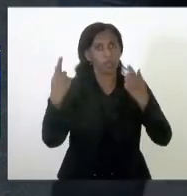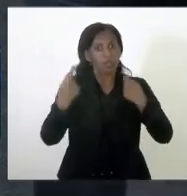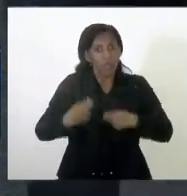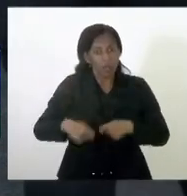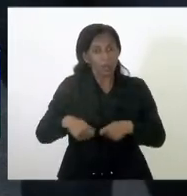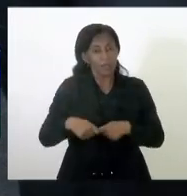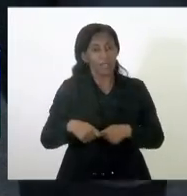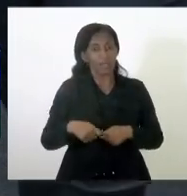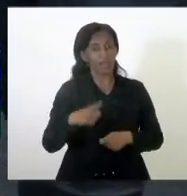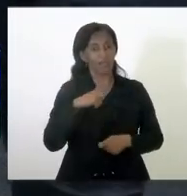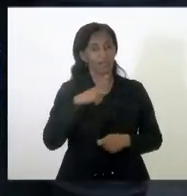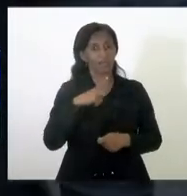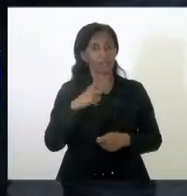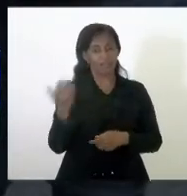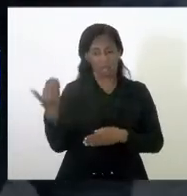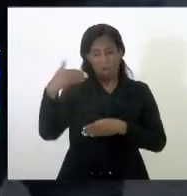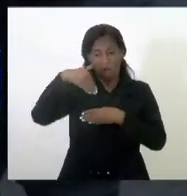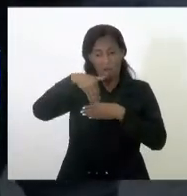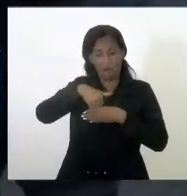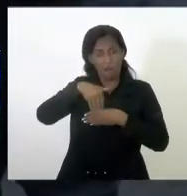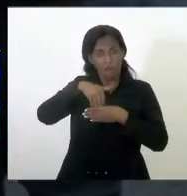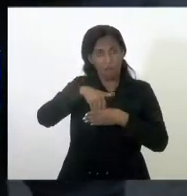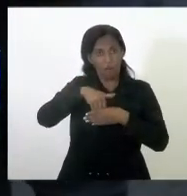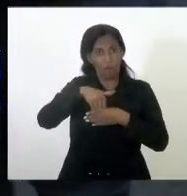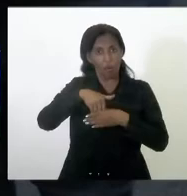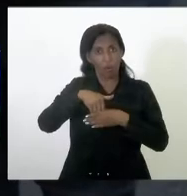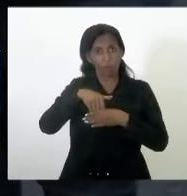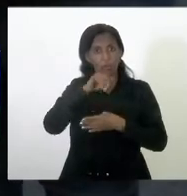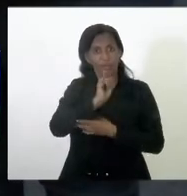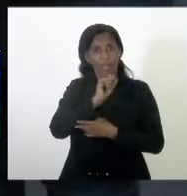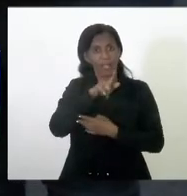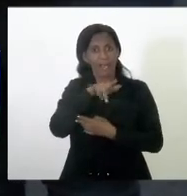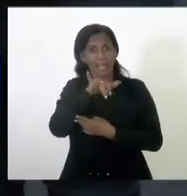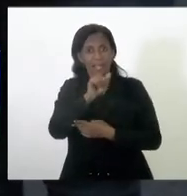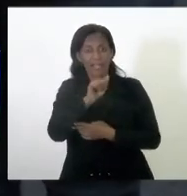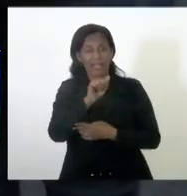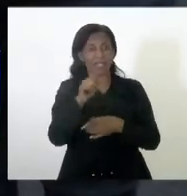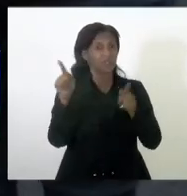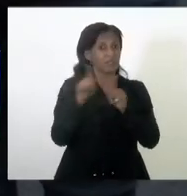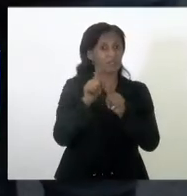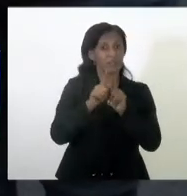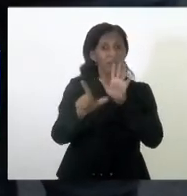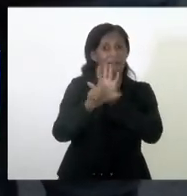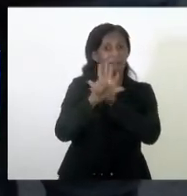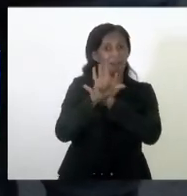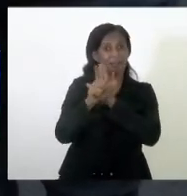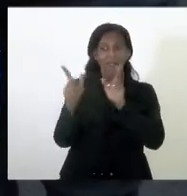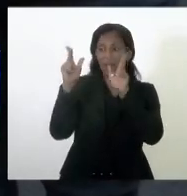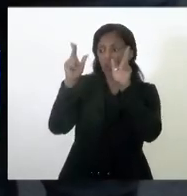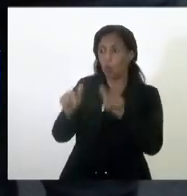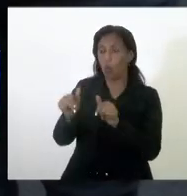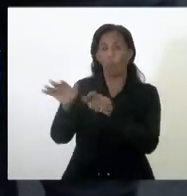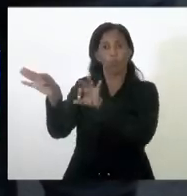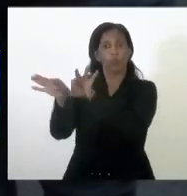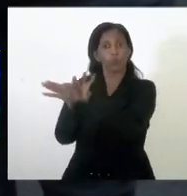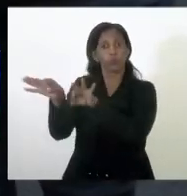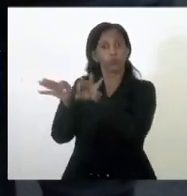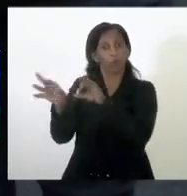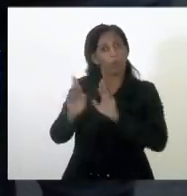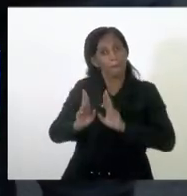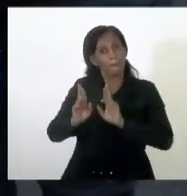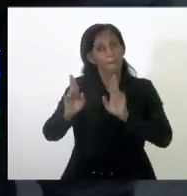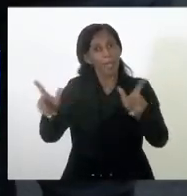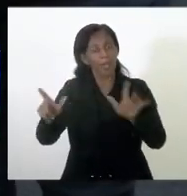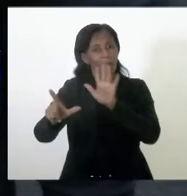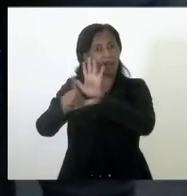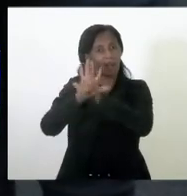pela ilegalidade, porque a lei não está defendendo o projeto do deputado Rosenberg, não é no mérito, é na forma. A